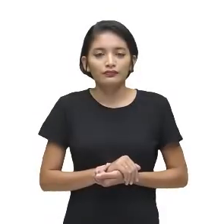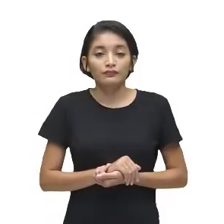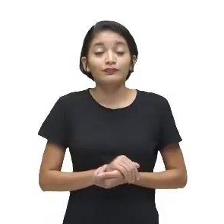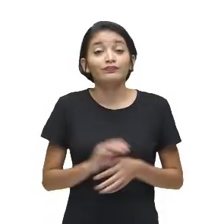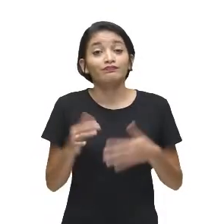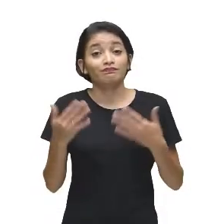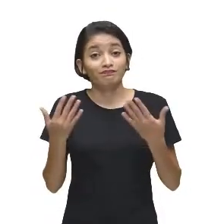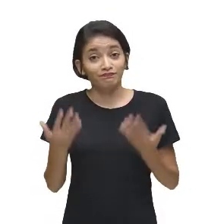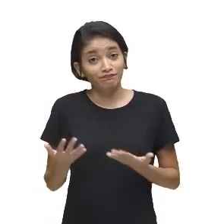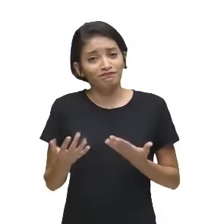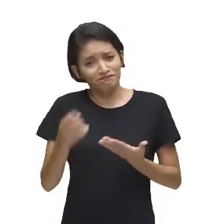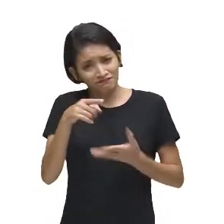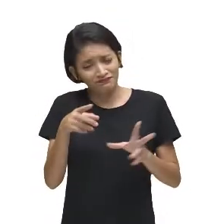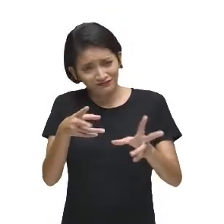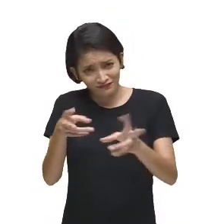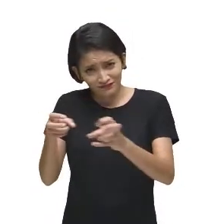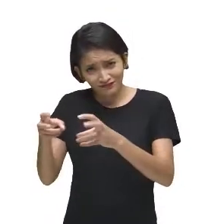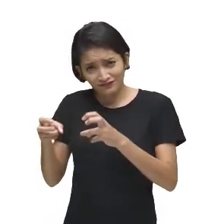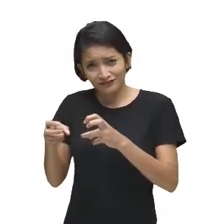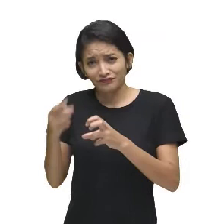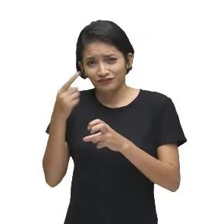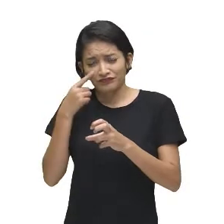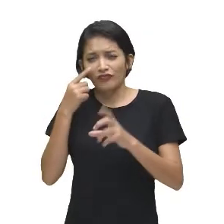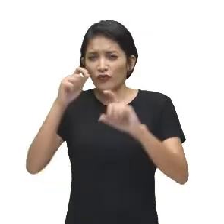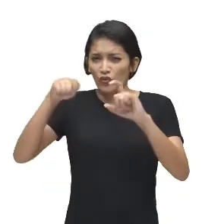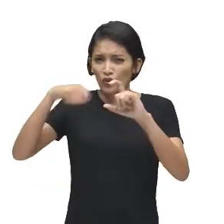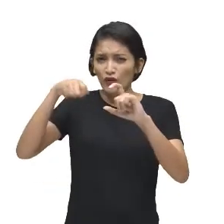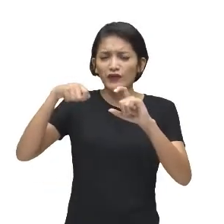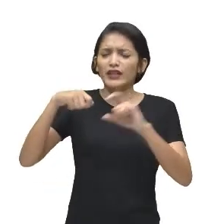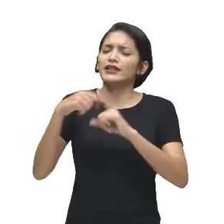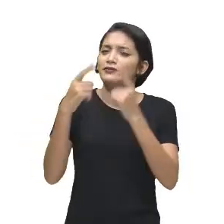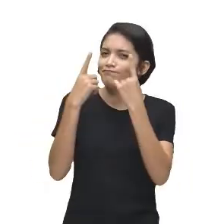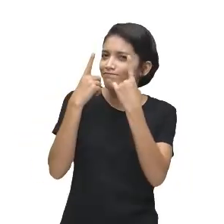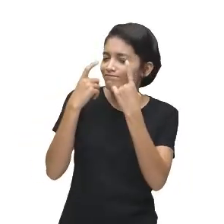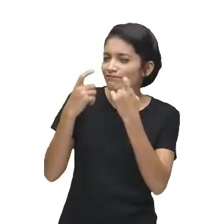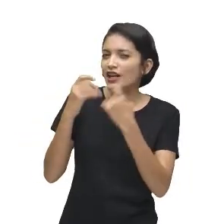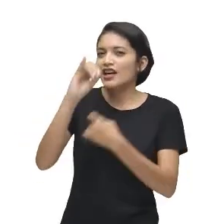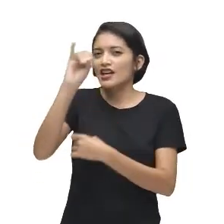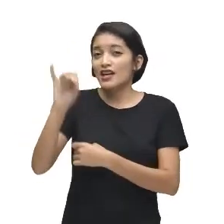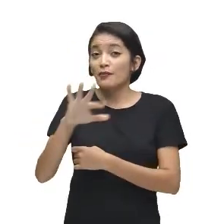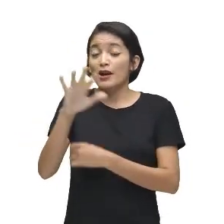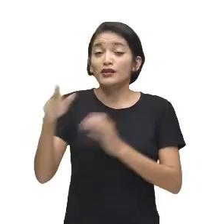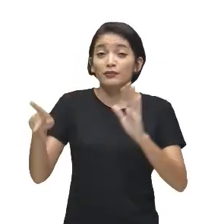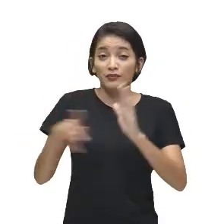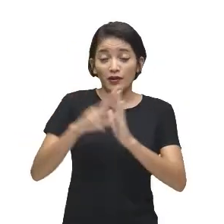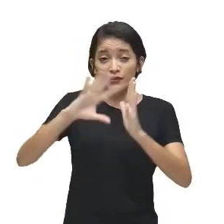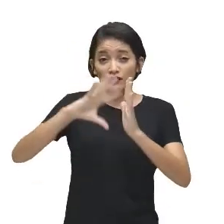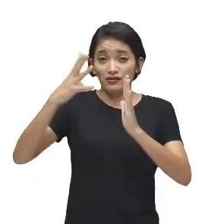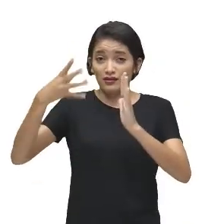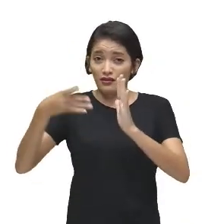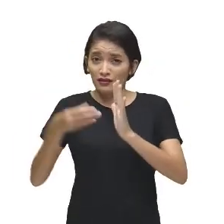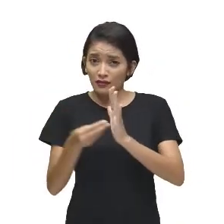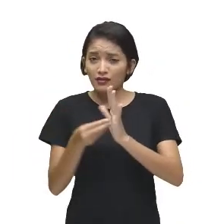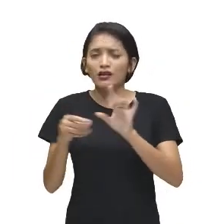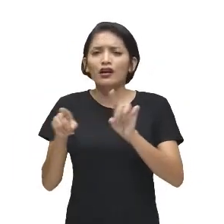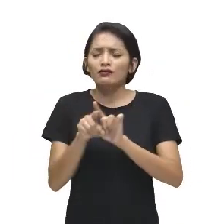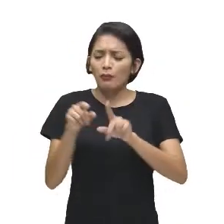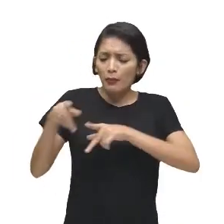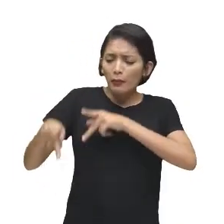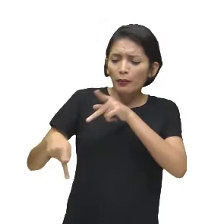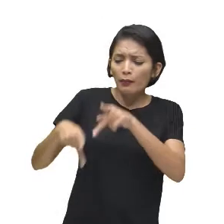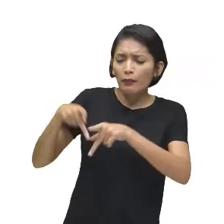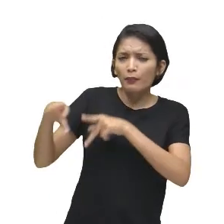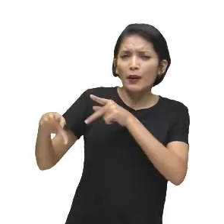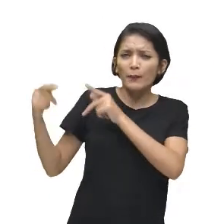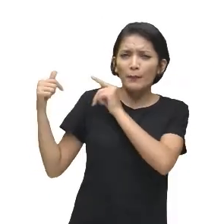Então, meu amigo, minha amiga, você viu um vídeo muito interessante com imagens da Amazônia, com imagens dos nossos povos